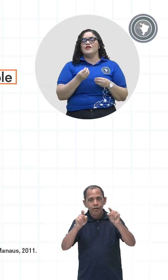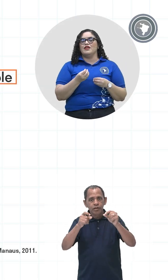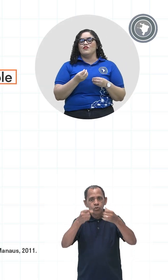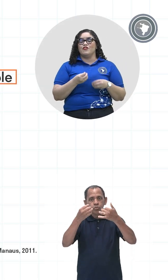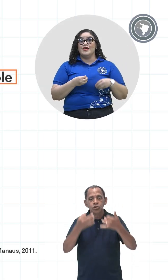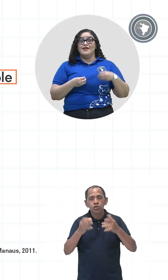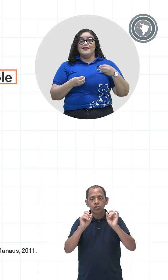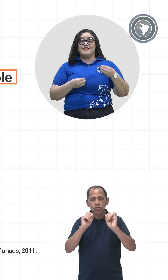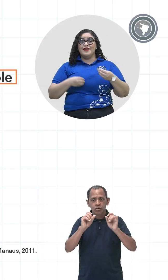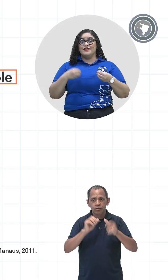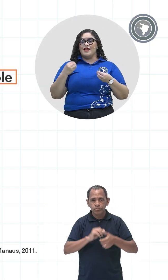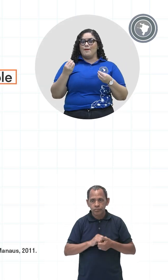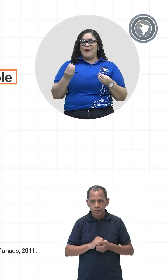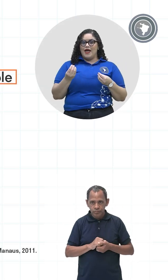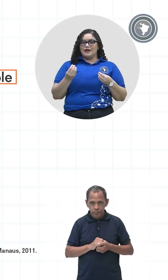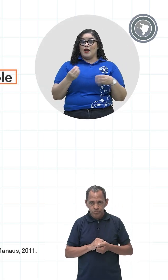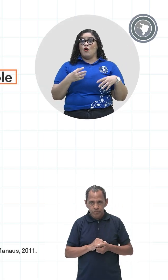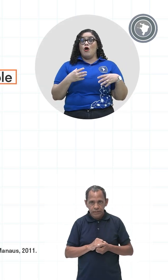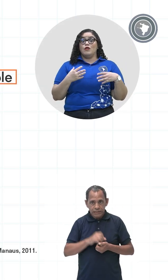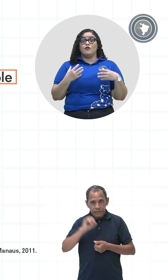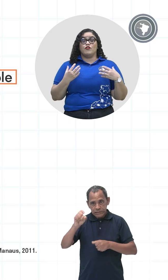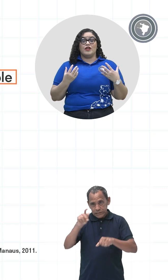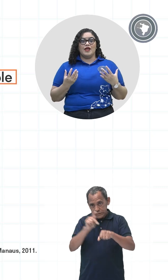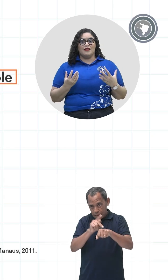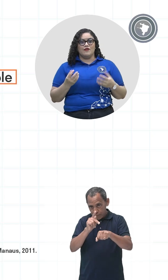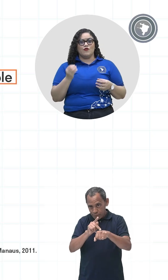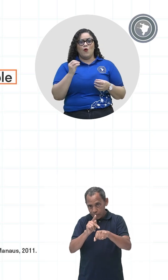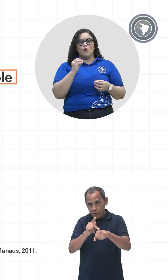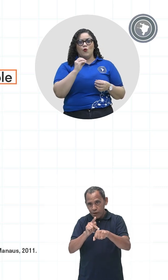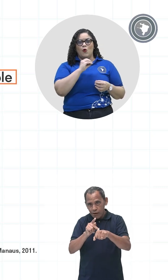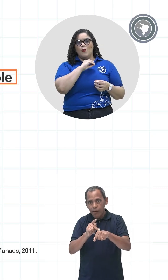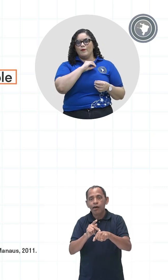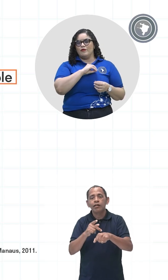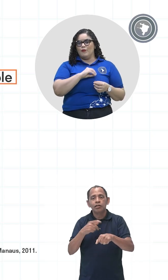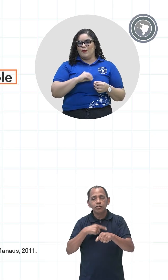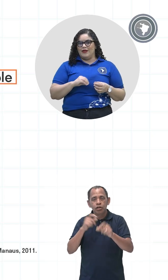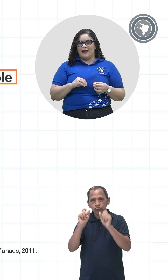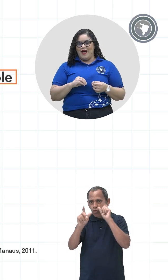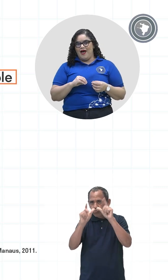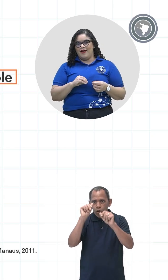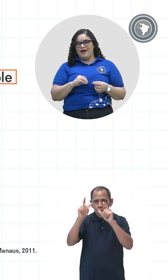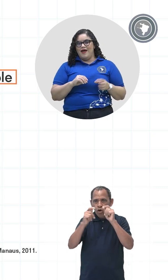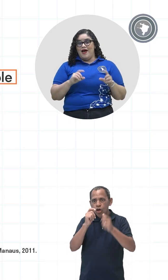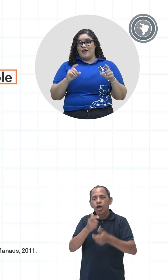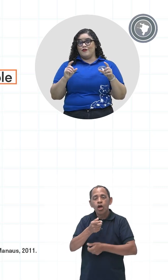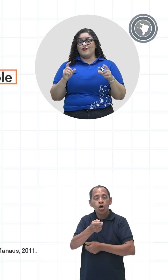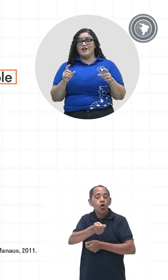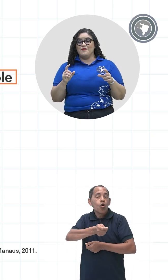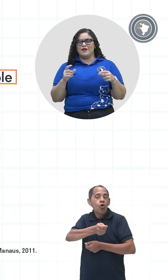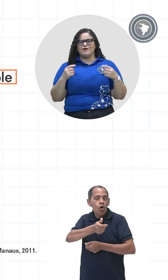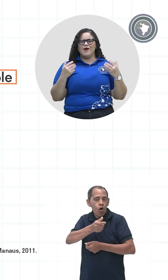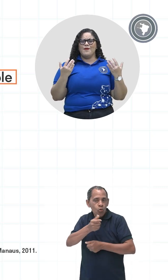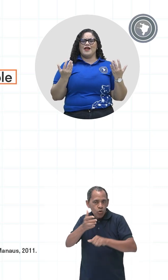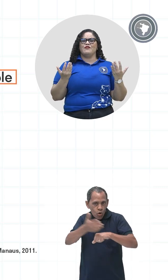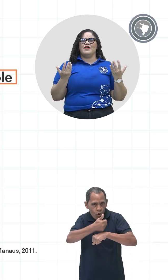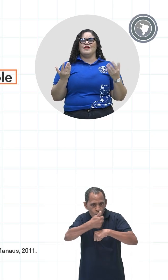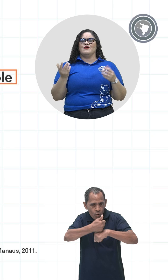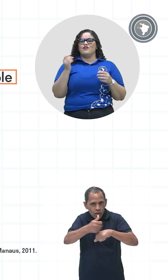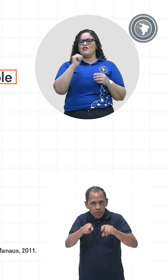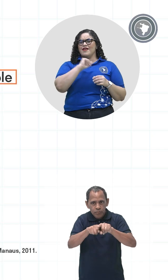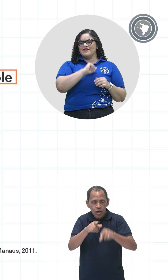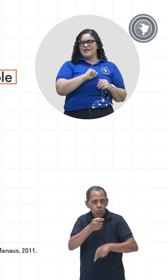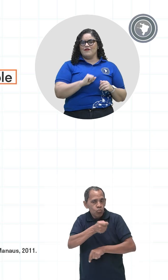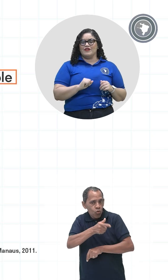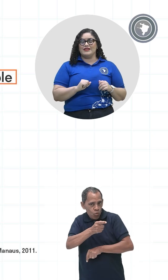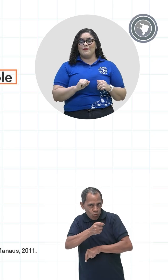observamos o seguinte: se na pedra acordo estrelas com um golpe do polegar, a chama, só para